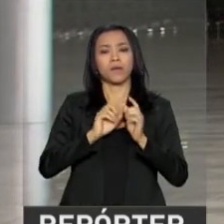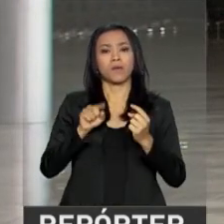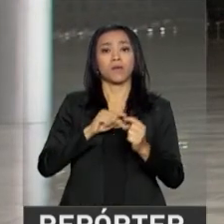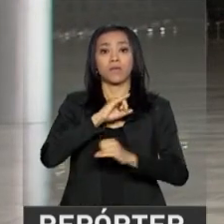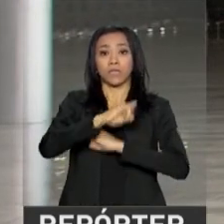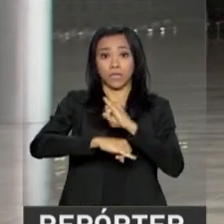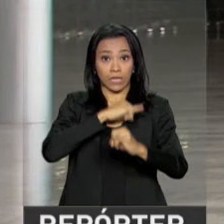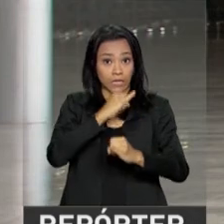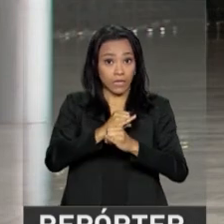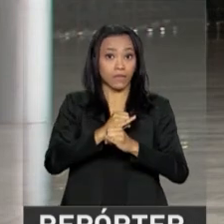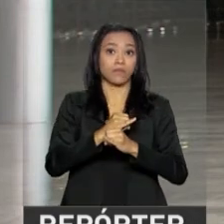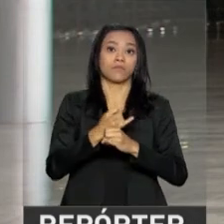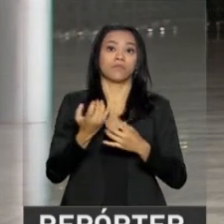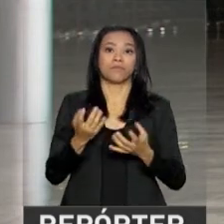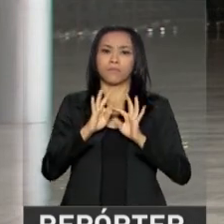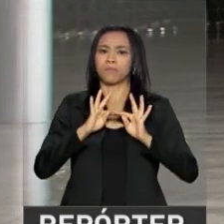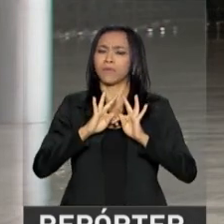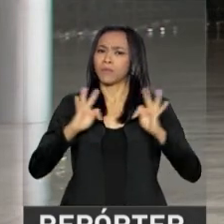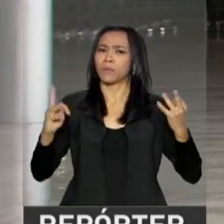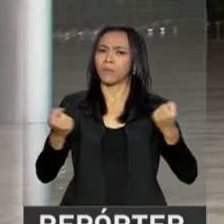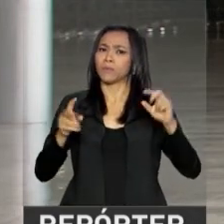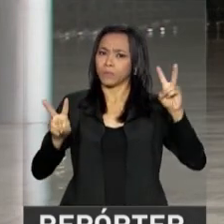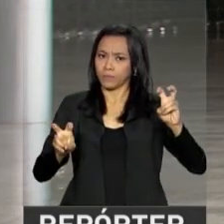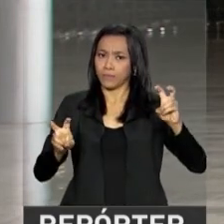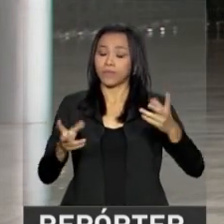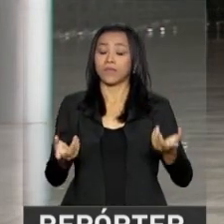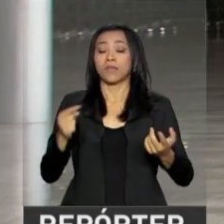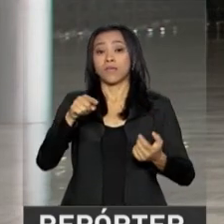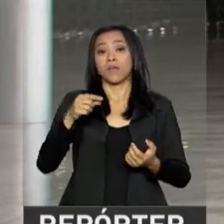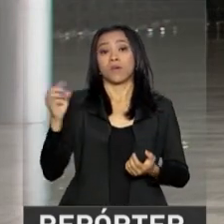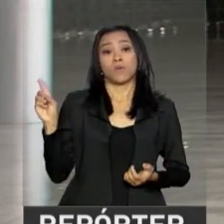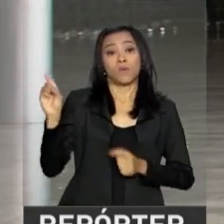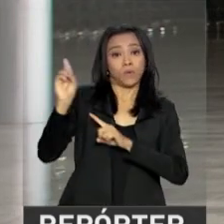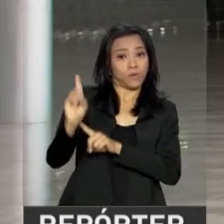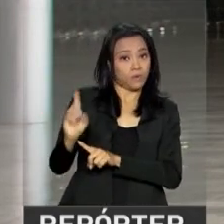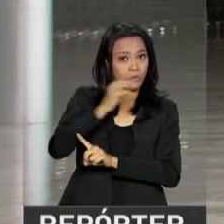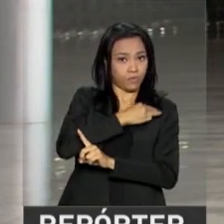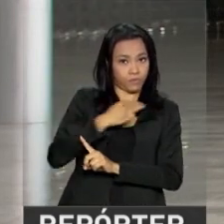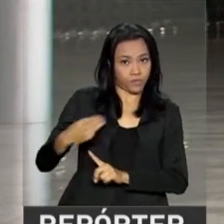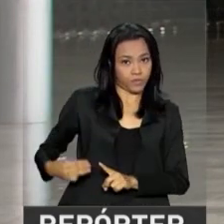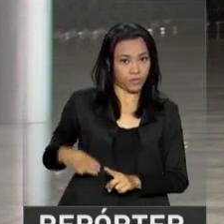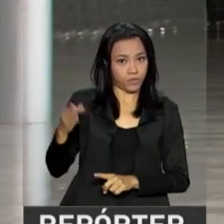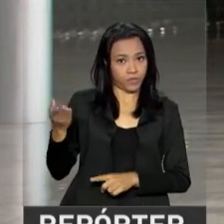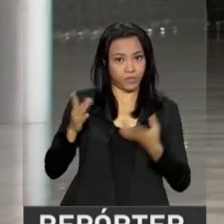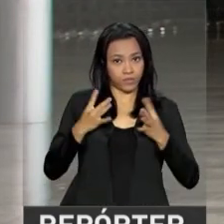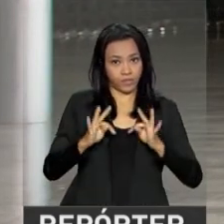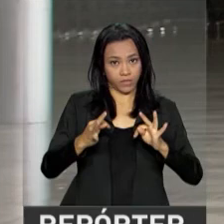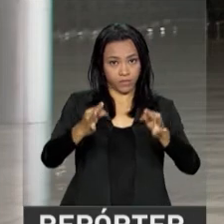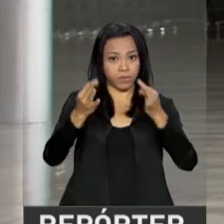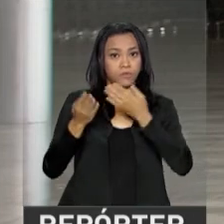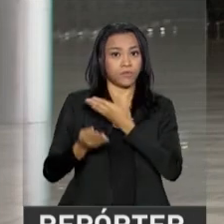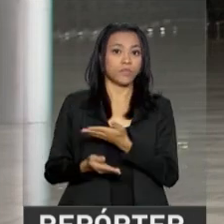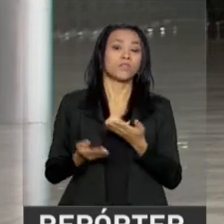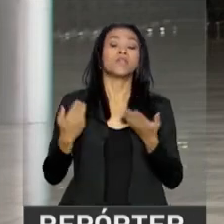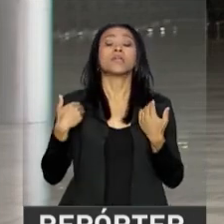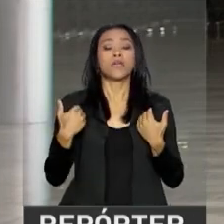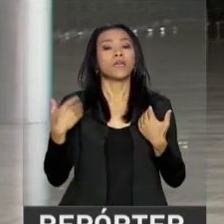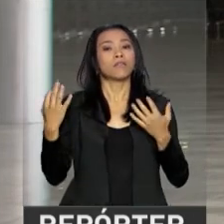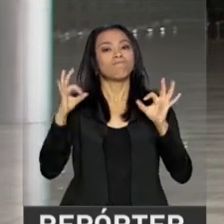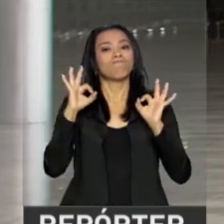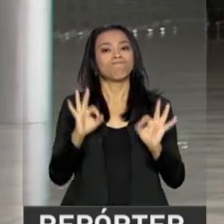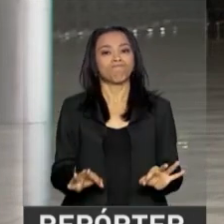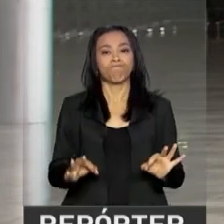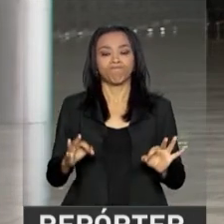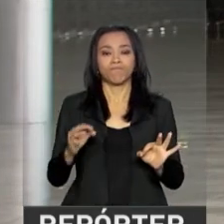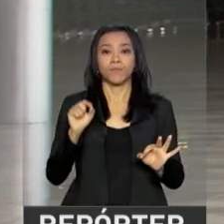segunda-feira temer eo ministro de ciência e tecnologia inovações e comunicações gilberto kassab concretizam a